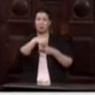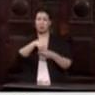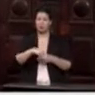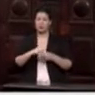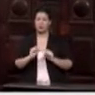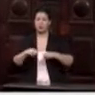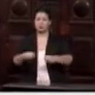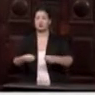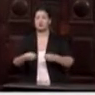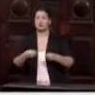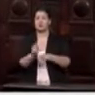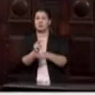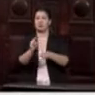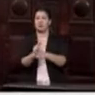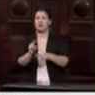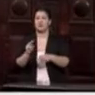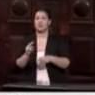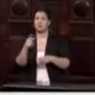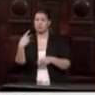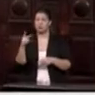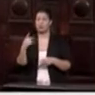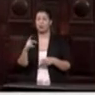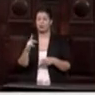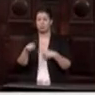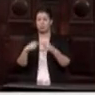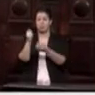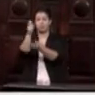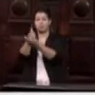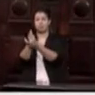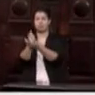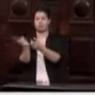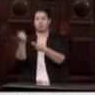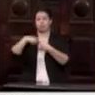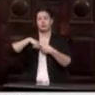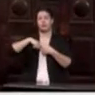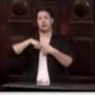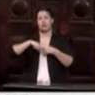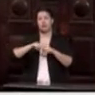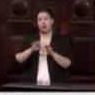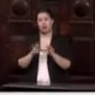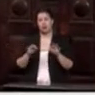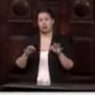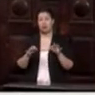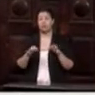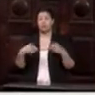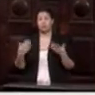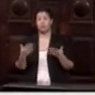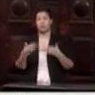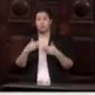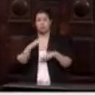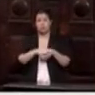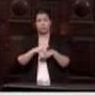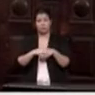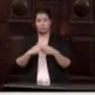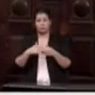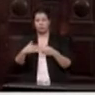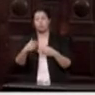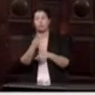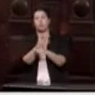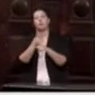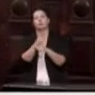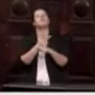recursais, com o empréstimo que o Estado tomou para depois devolver, como receita corrente líquida, e a partir daí a busca de